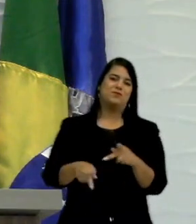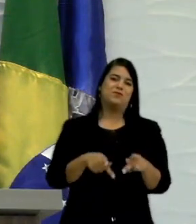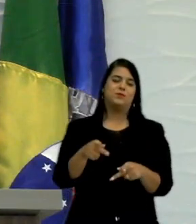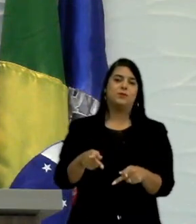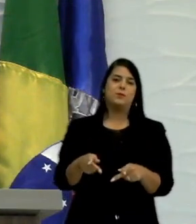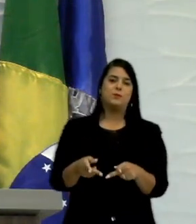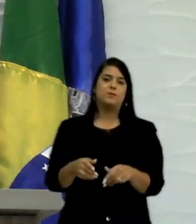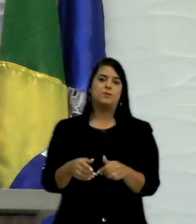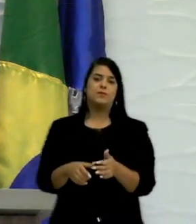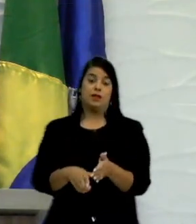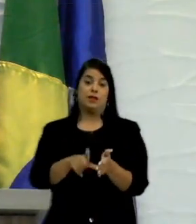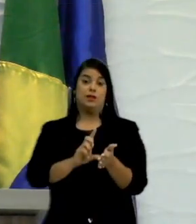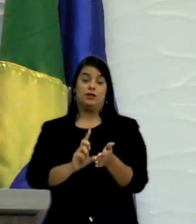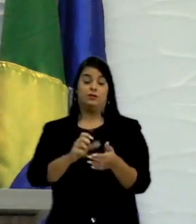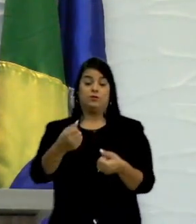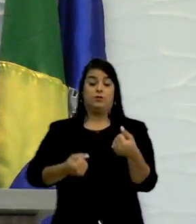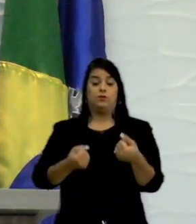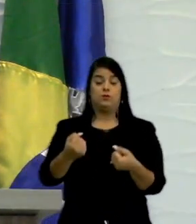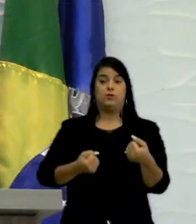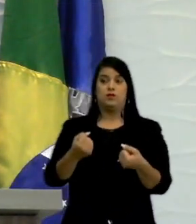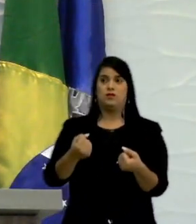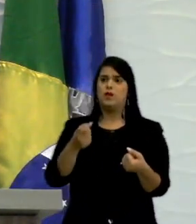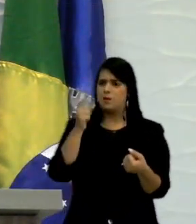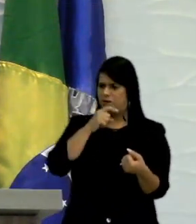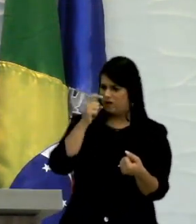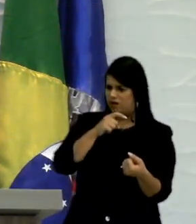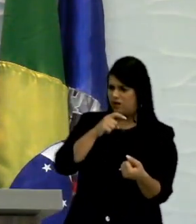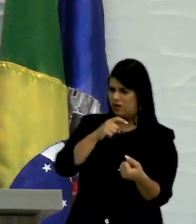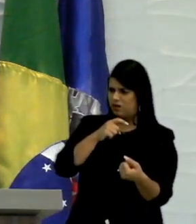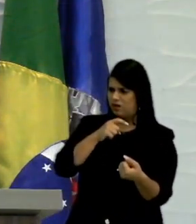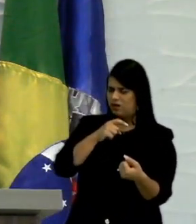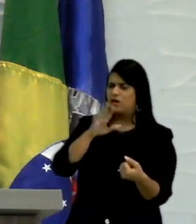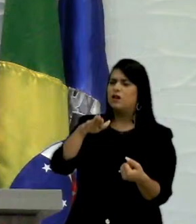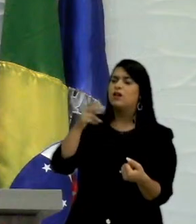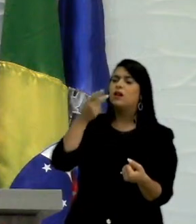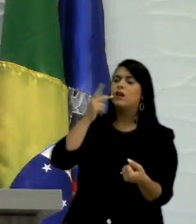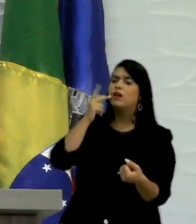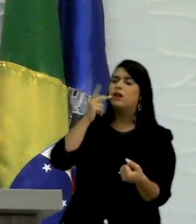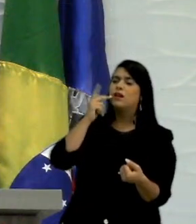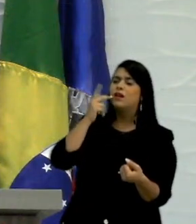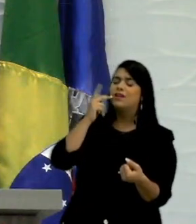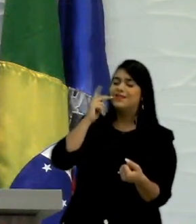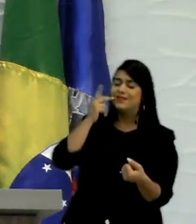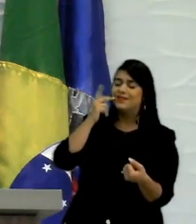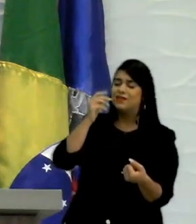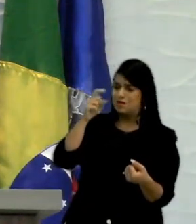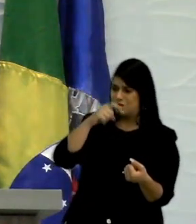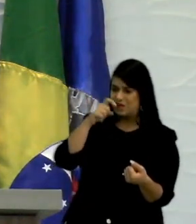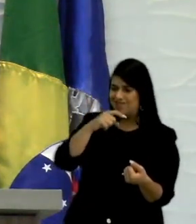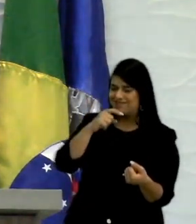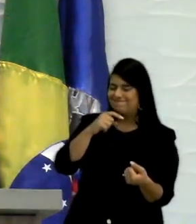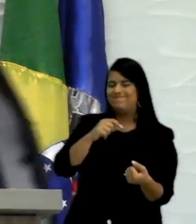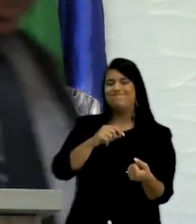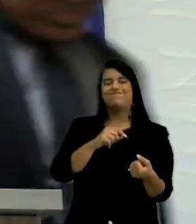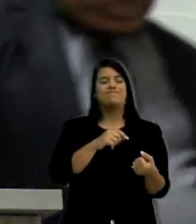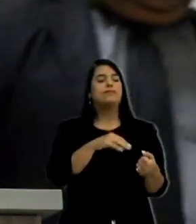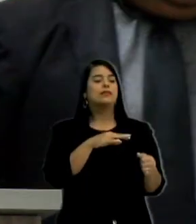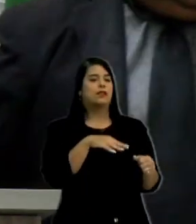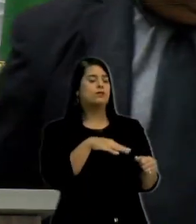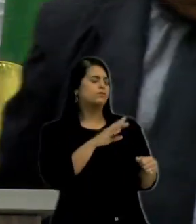aqui, ó Zé, o carro aqui, tô medindo, padre? Nós ia levar para o doutor, só para ele ver, um ultrassom, ele ia levar para o doutor